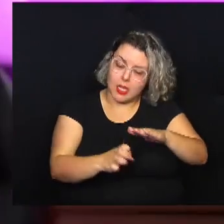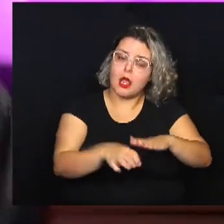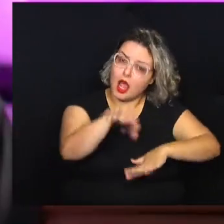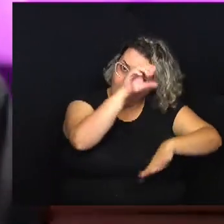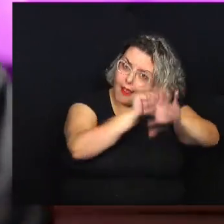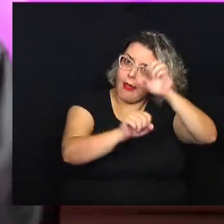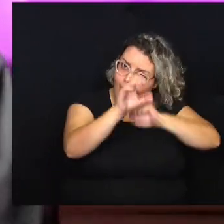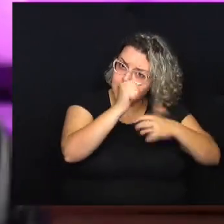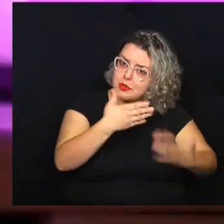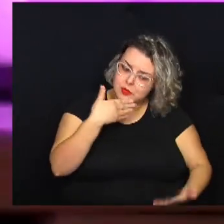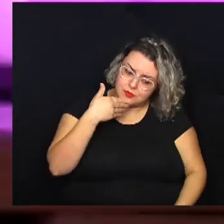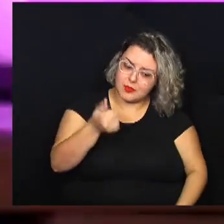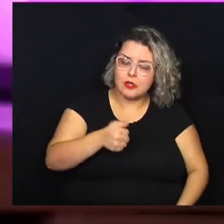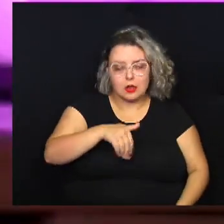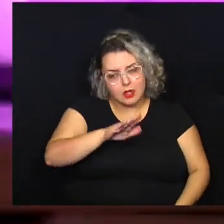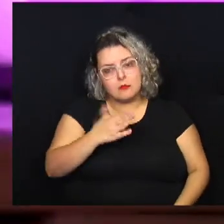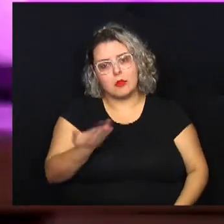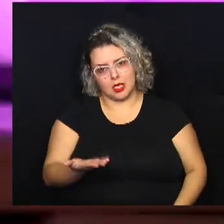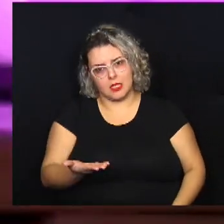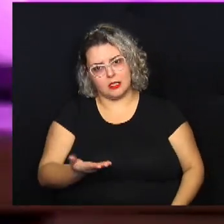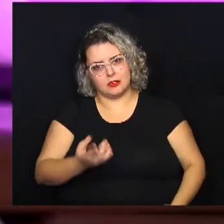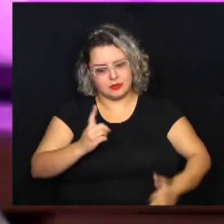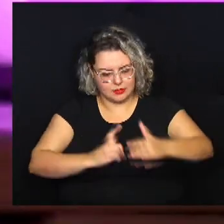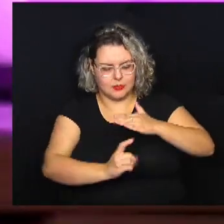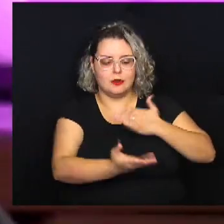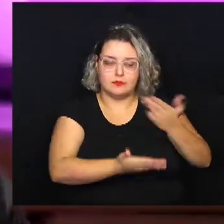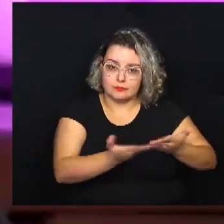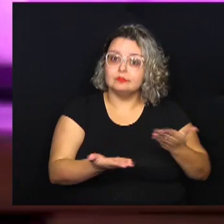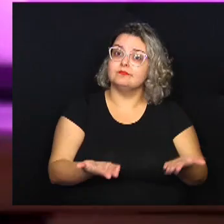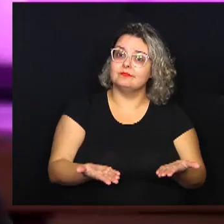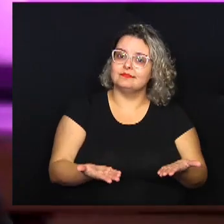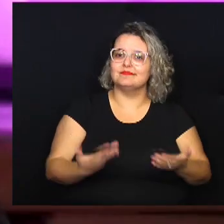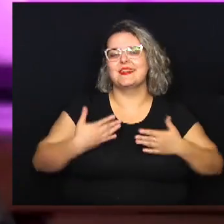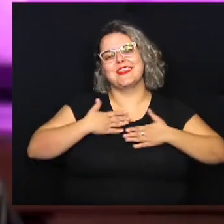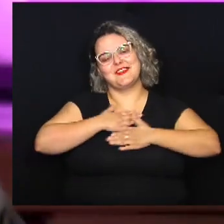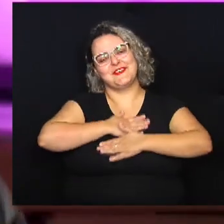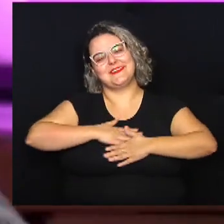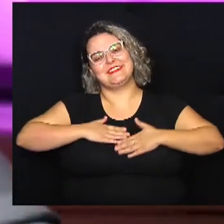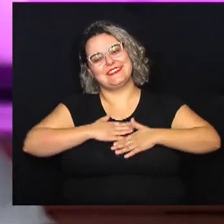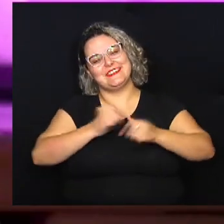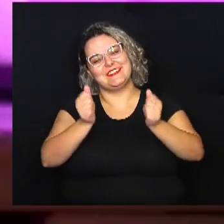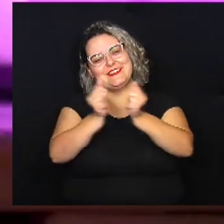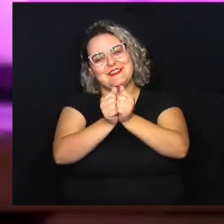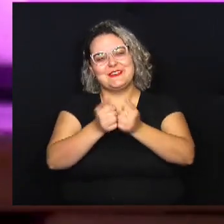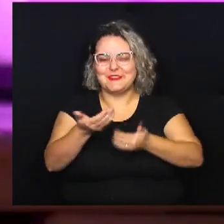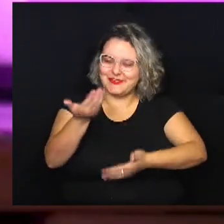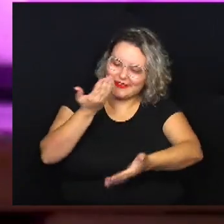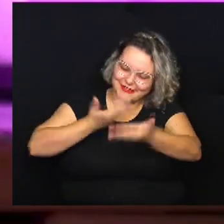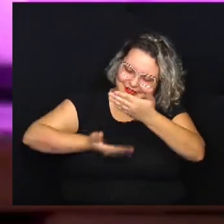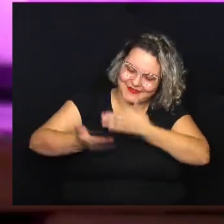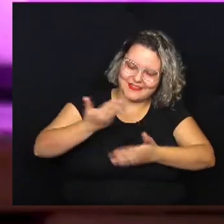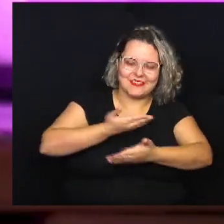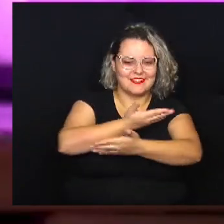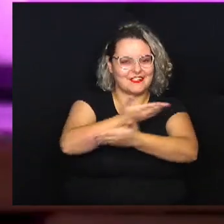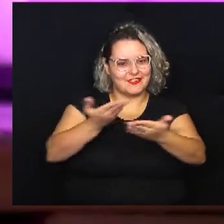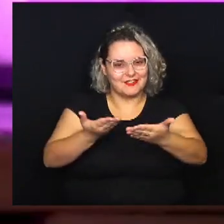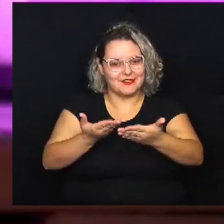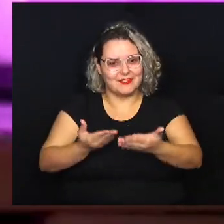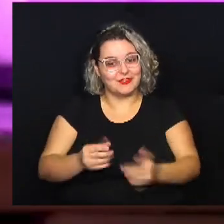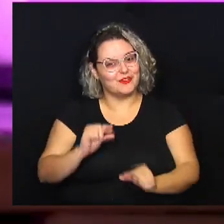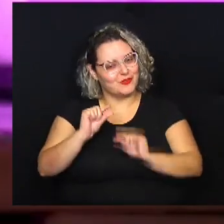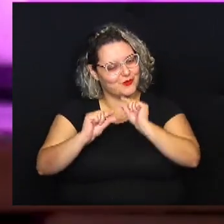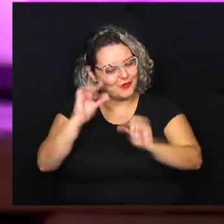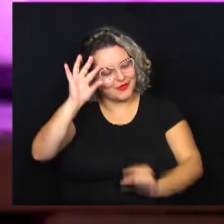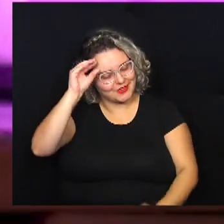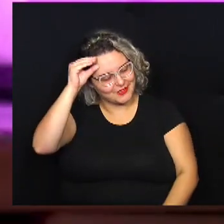elas melhorem cada vez mais a prestação de serviço delas. E foi uma satisfação estar aqui compartilhando e trazendo um pouco de